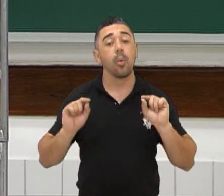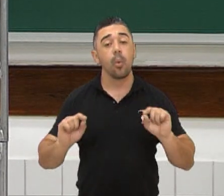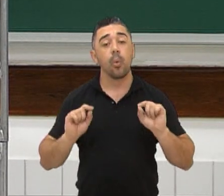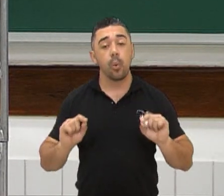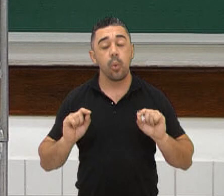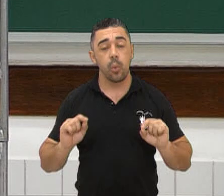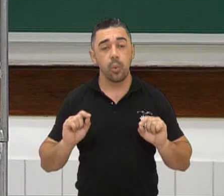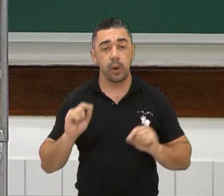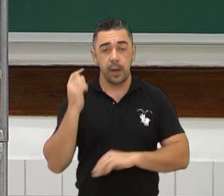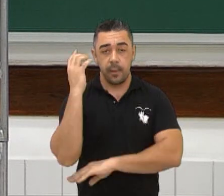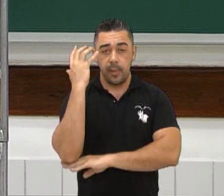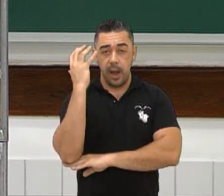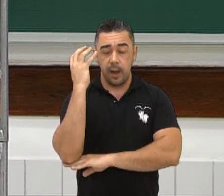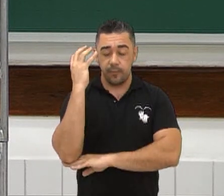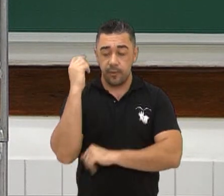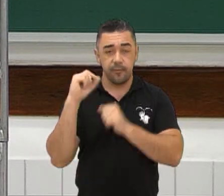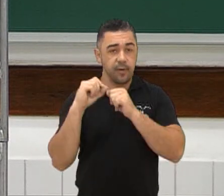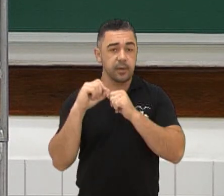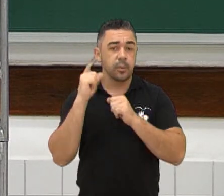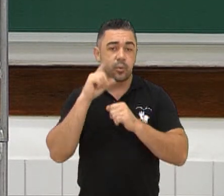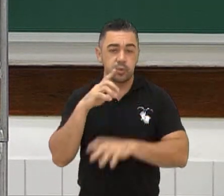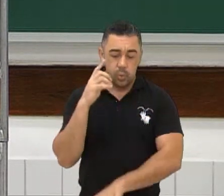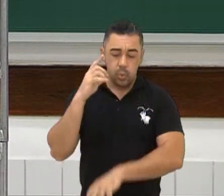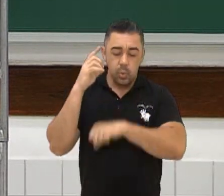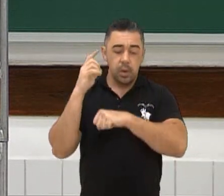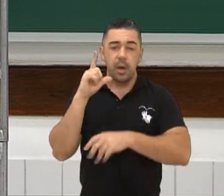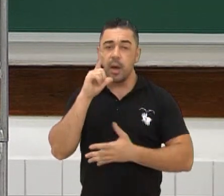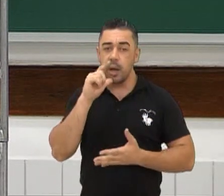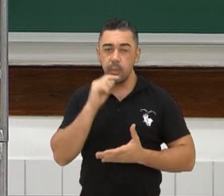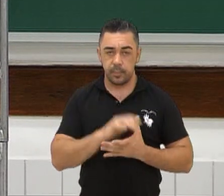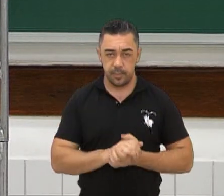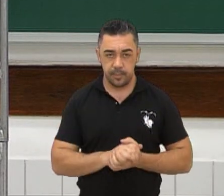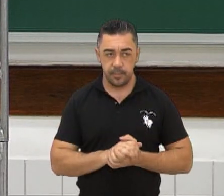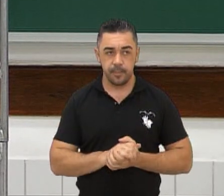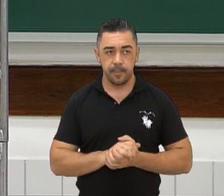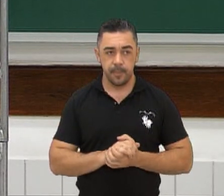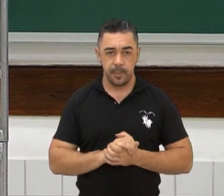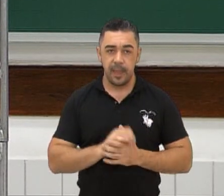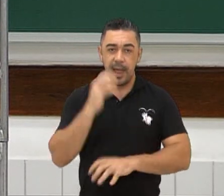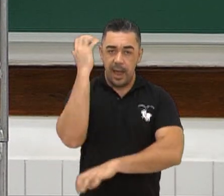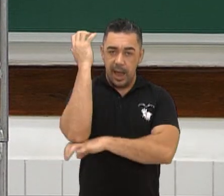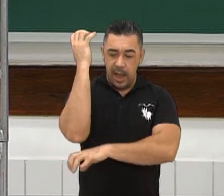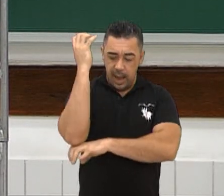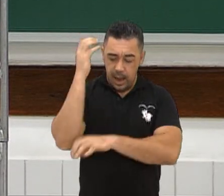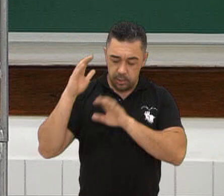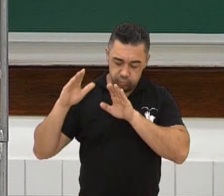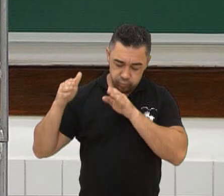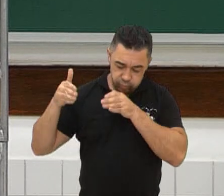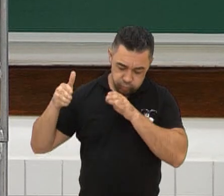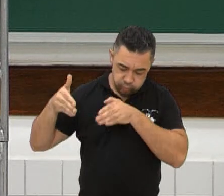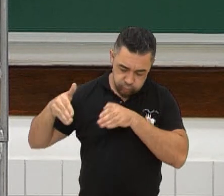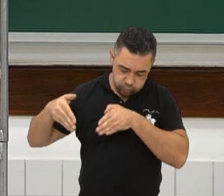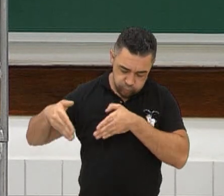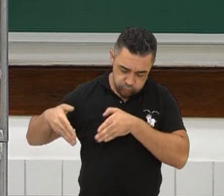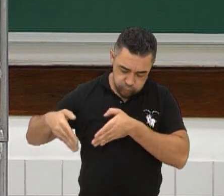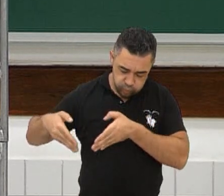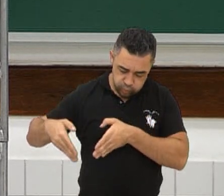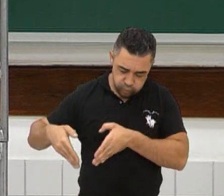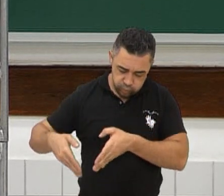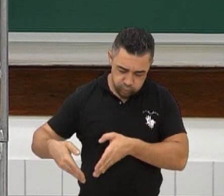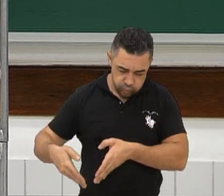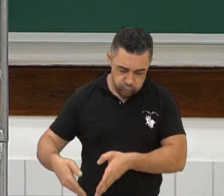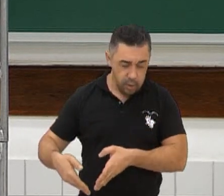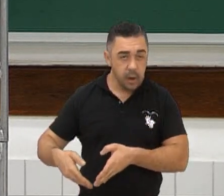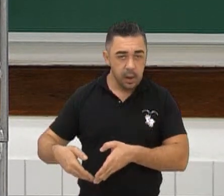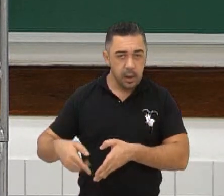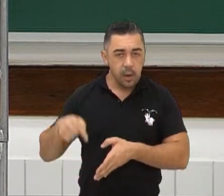fizeram para conseguir acesso à água de forma mais fácil? Investiram em raízes. Então, elas têm raízes compridas para alcançar